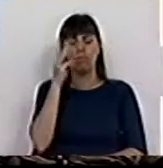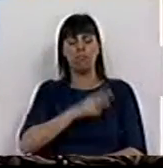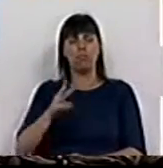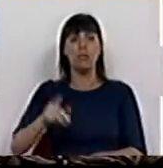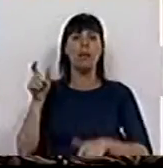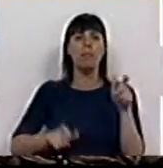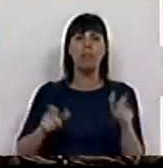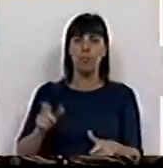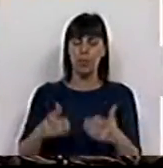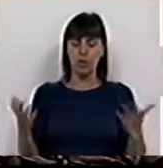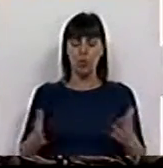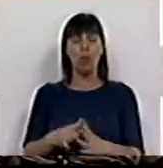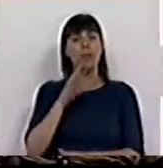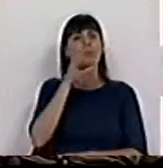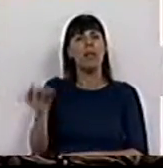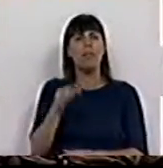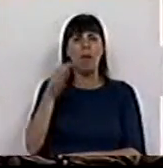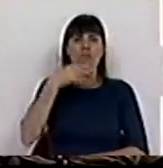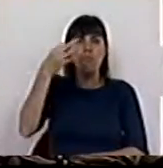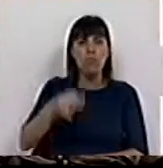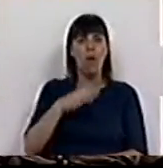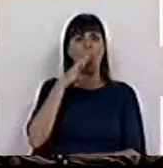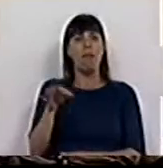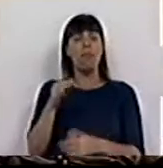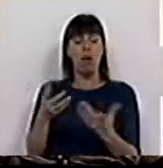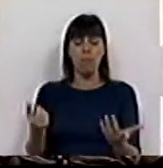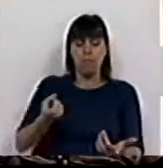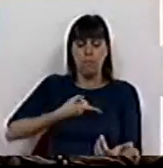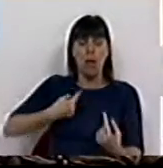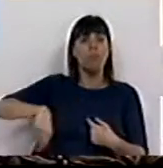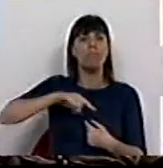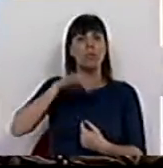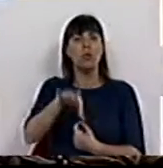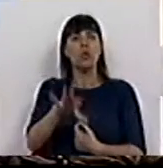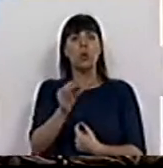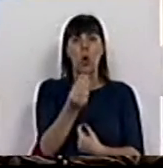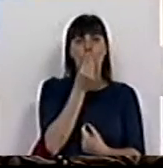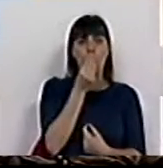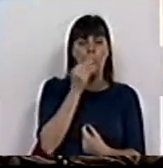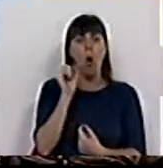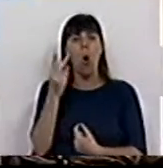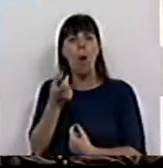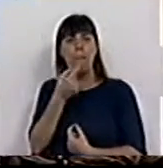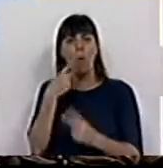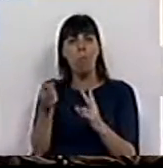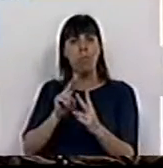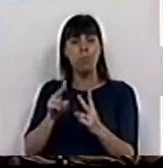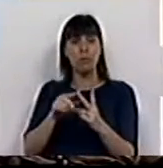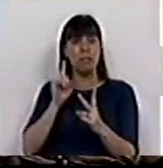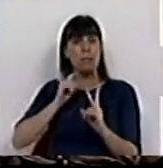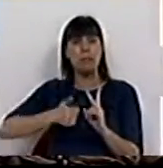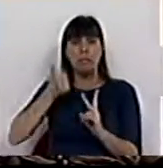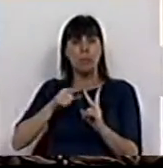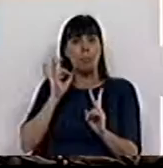milhares de pessoas. Famílias inteiras que se veem obrigadas a escolher entre a comida e o medicamento